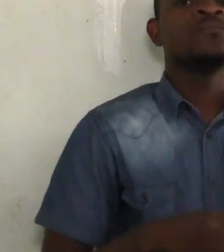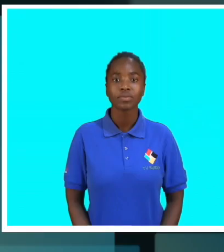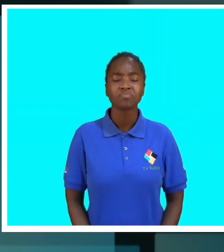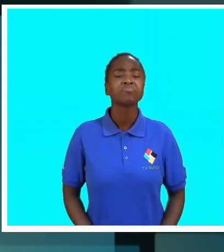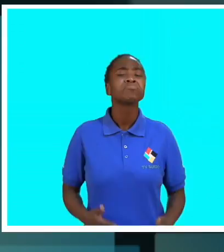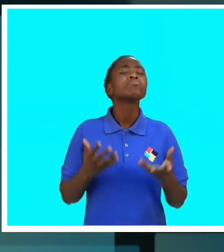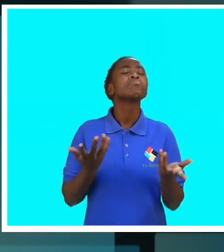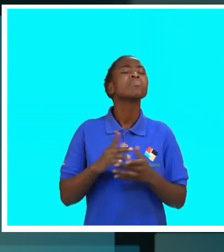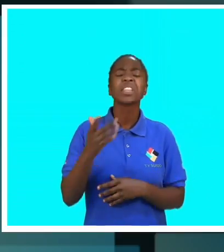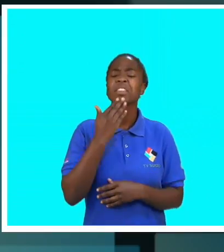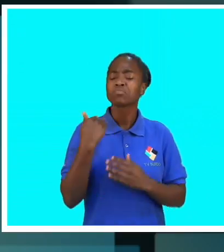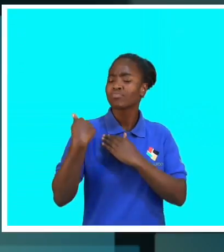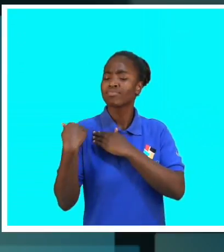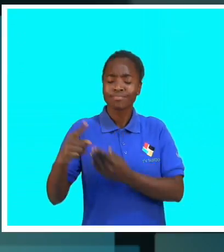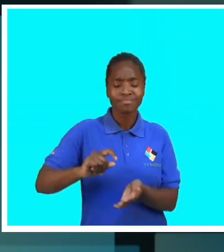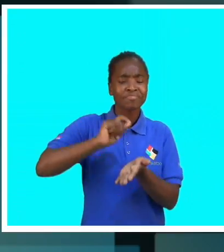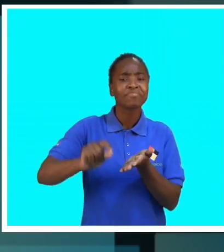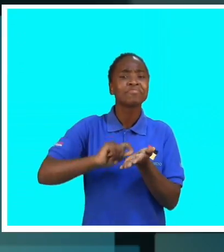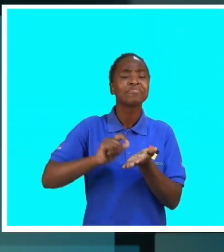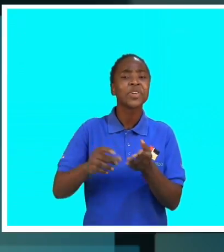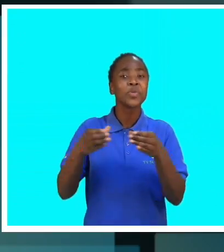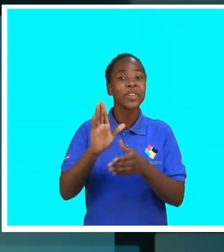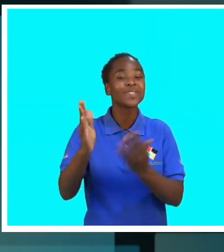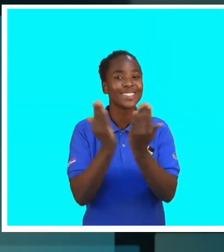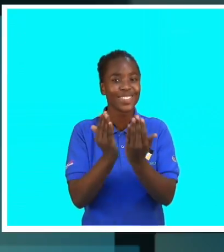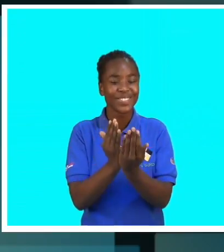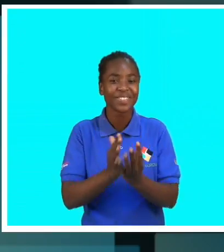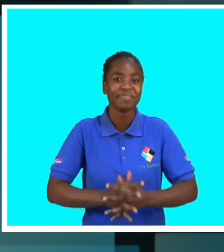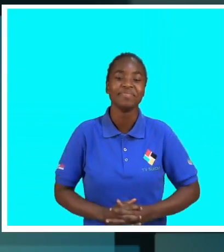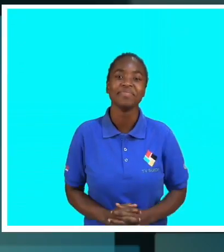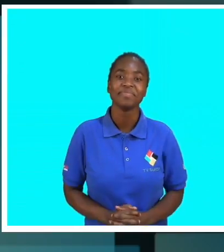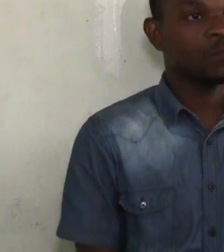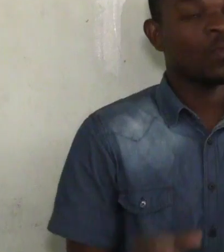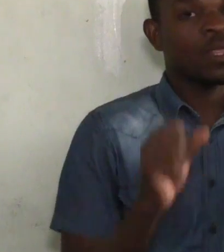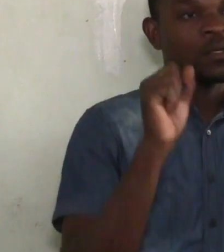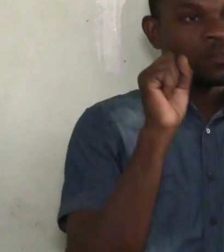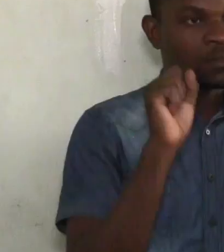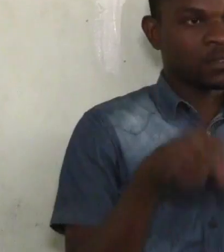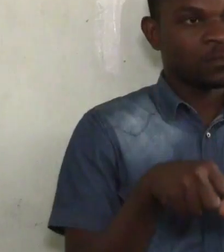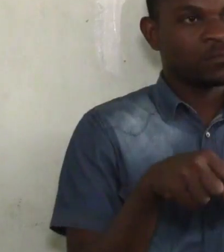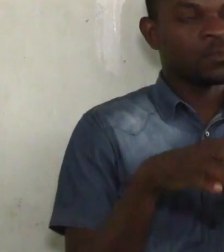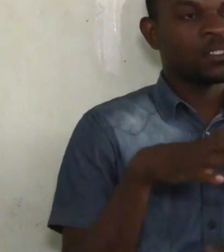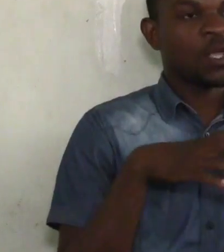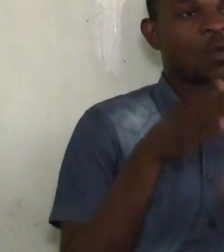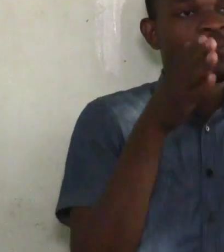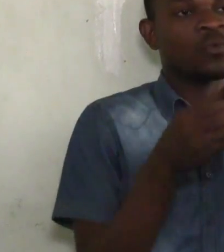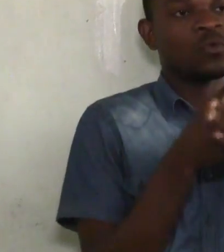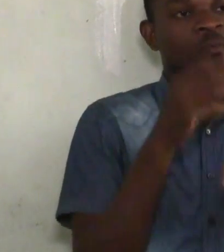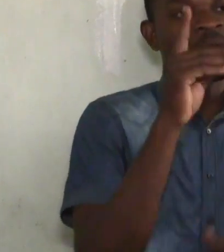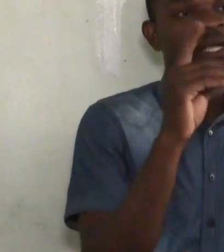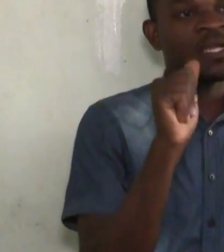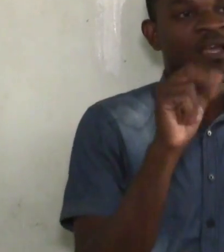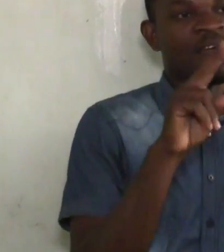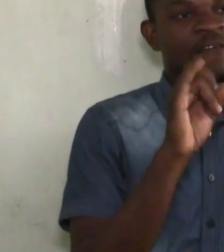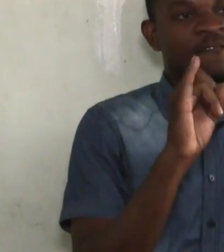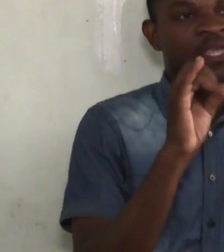As peças e as músicas são idealizadas e escritas pelos respeitivos... O David Zavala, que é o nosso